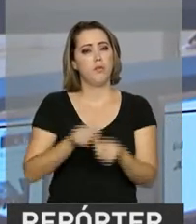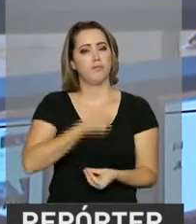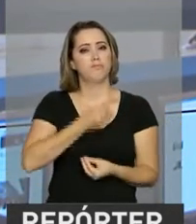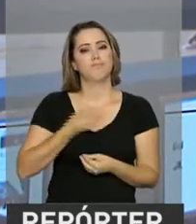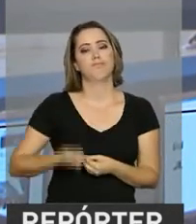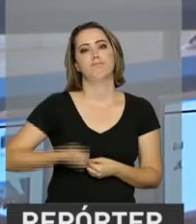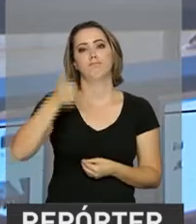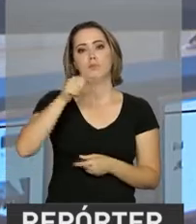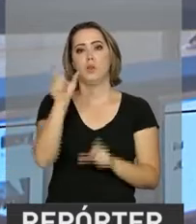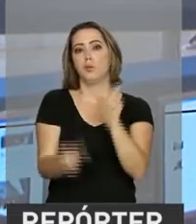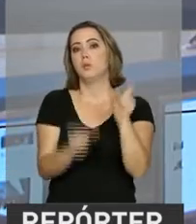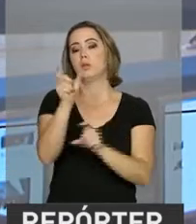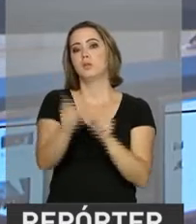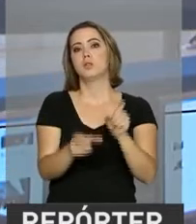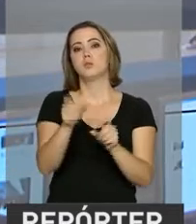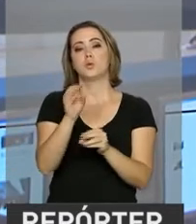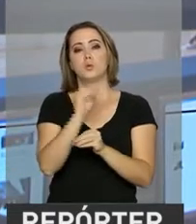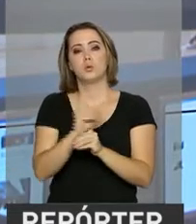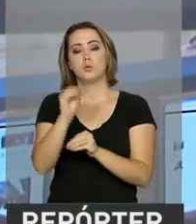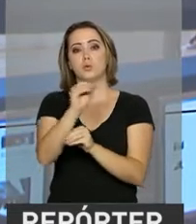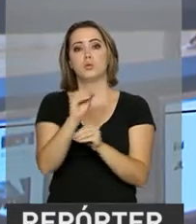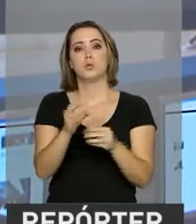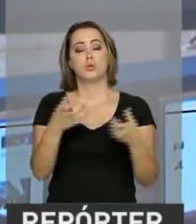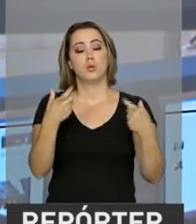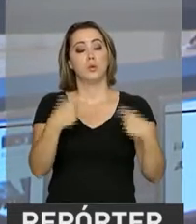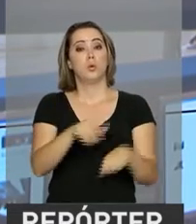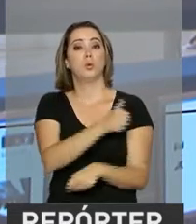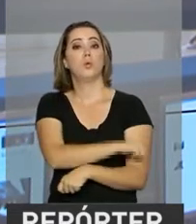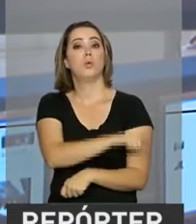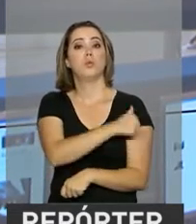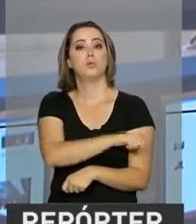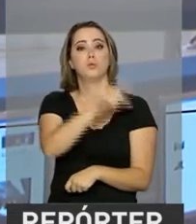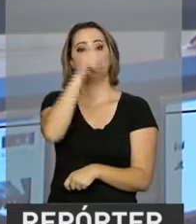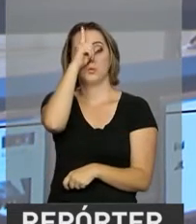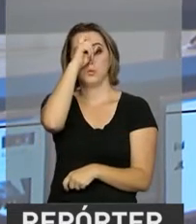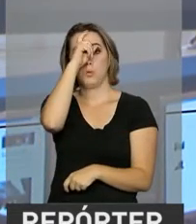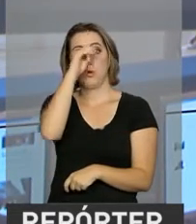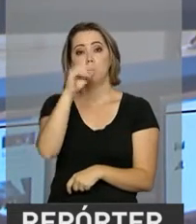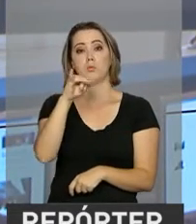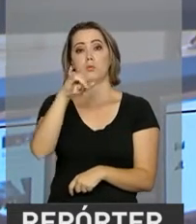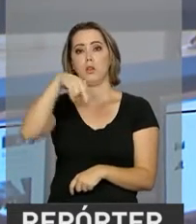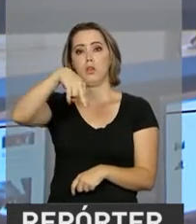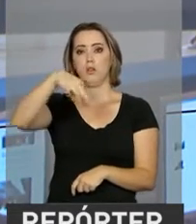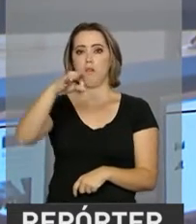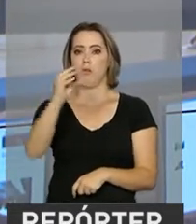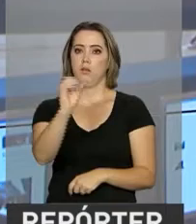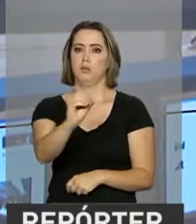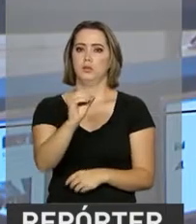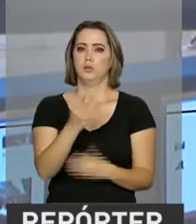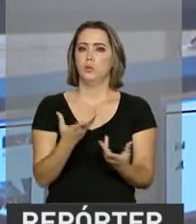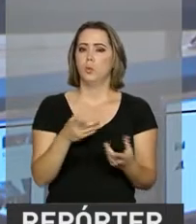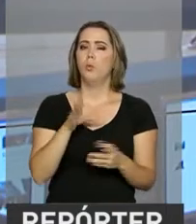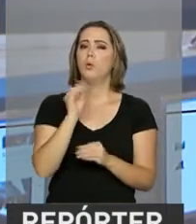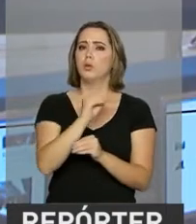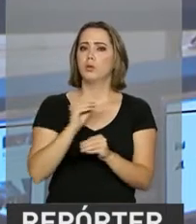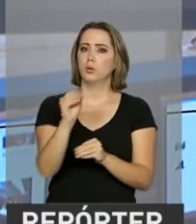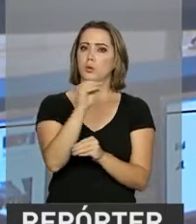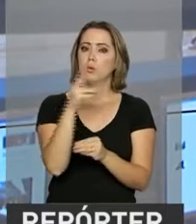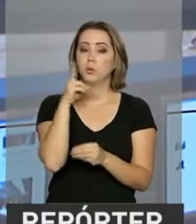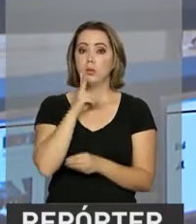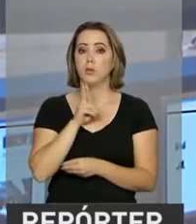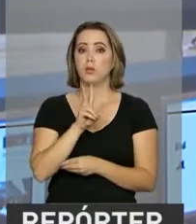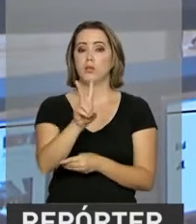instituto nacional de traumatologia e ortopedia do rio de janeiro o into atende à população por meio do programa de acompanhamento